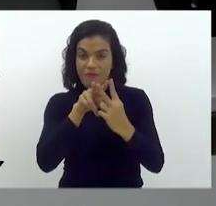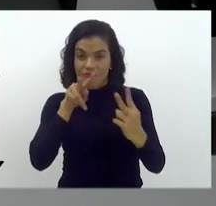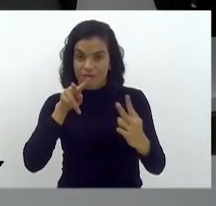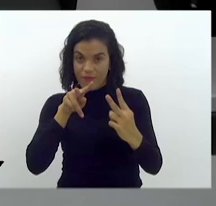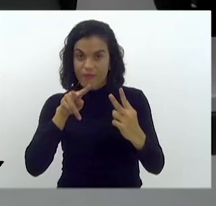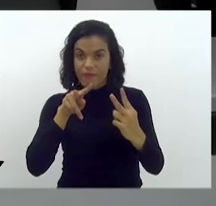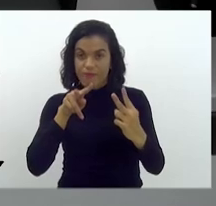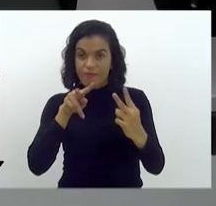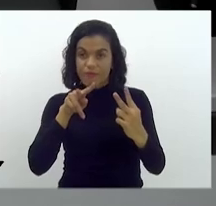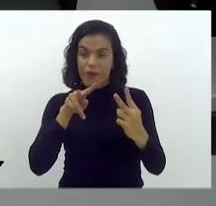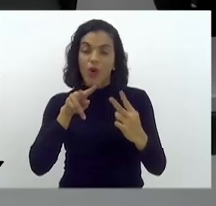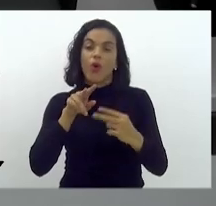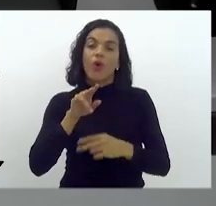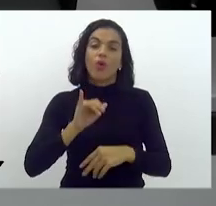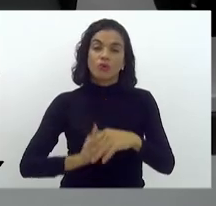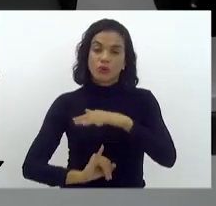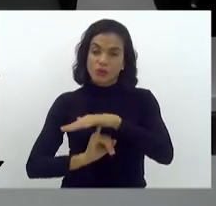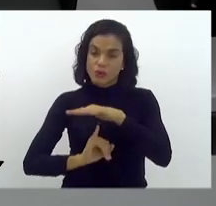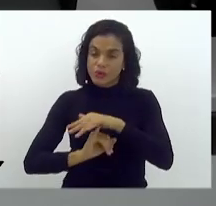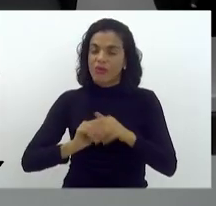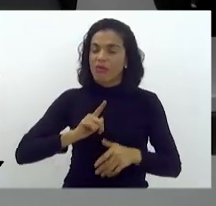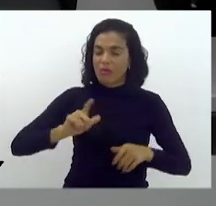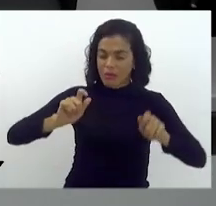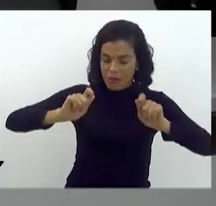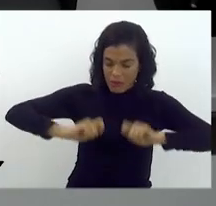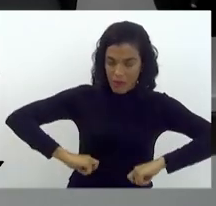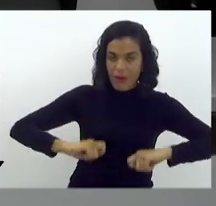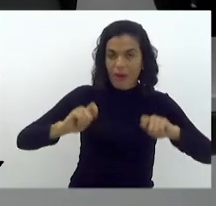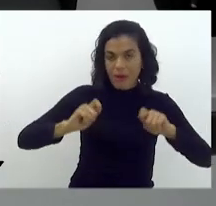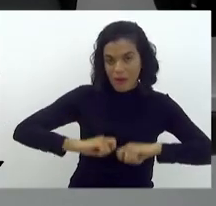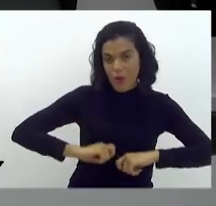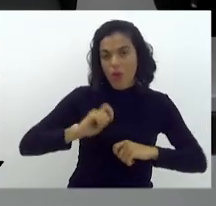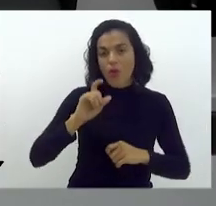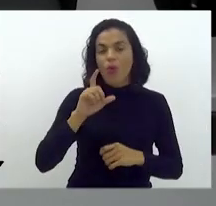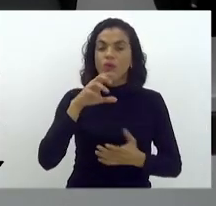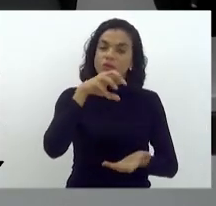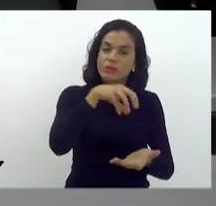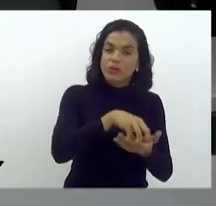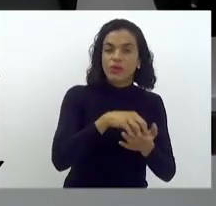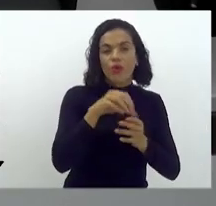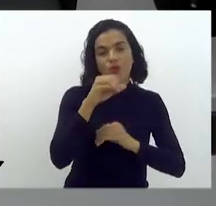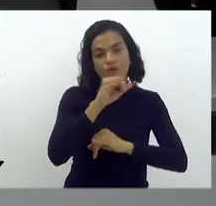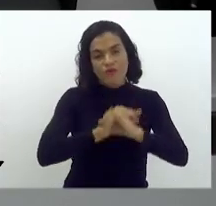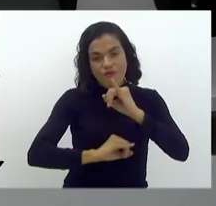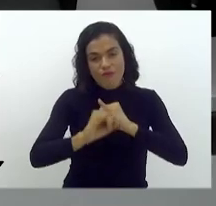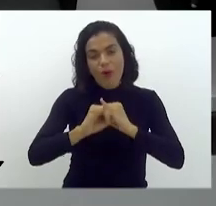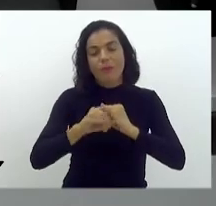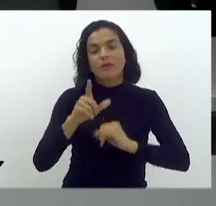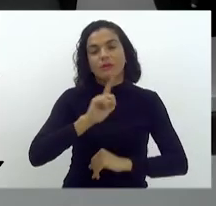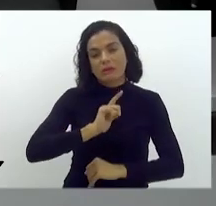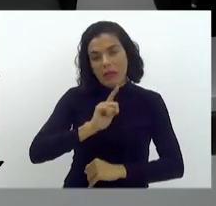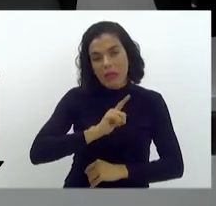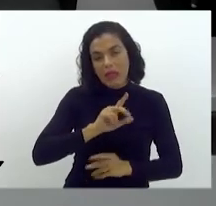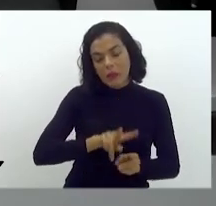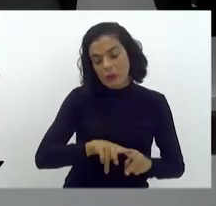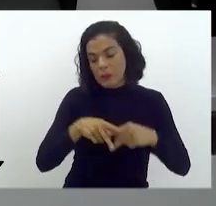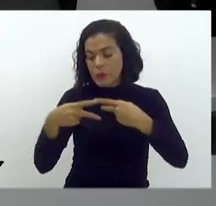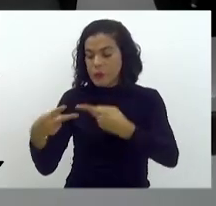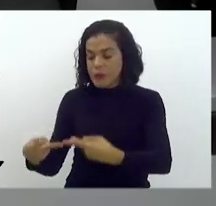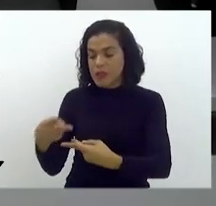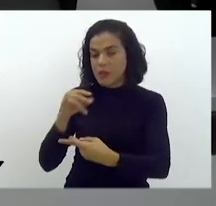é o Ísis tem condição né quer dizer o nosso departamento de informática tem essa informação transfere para o